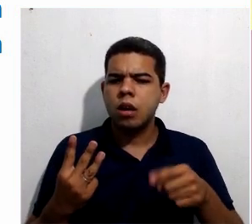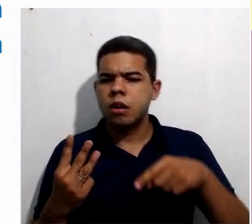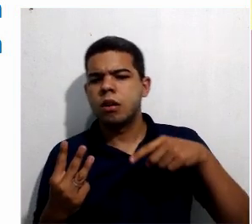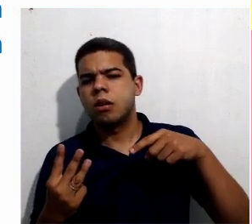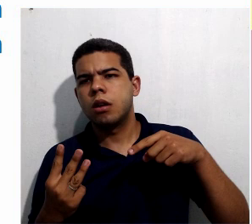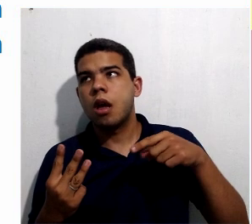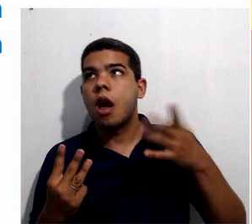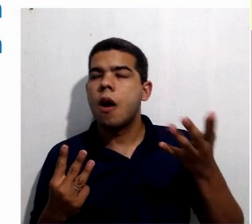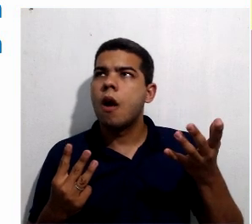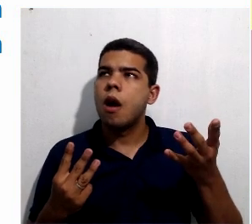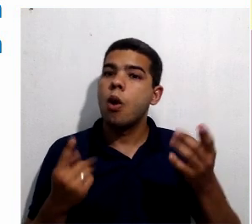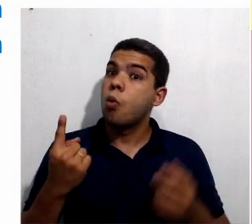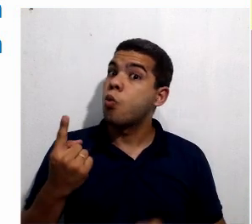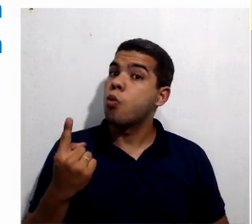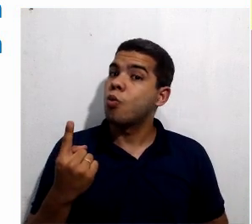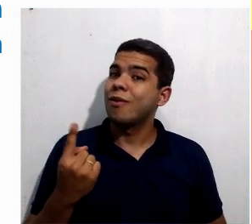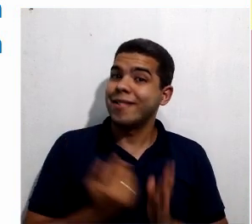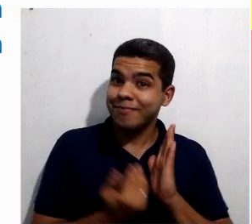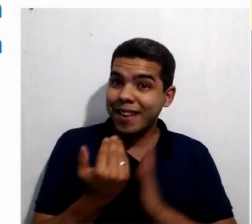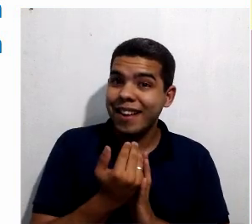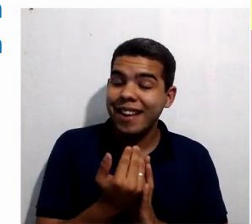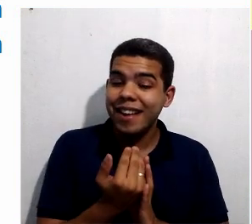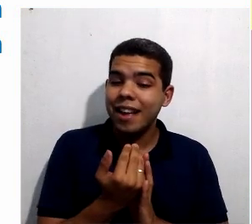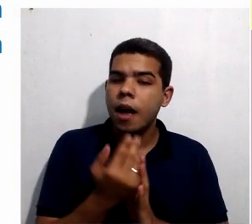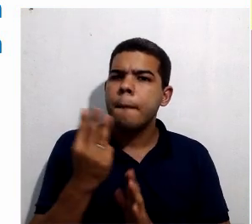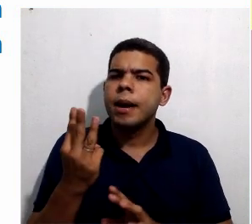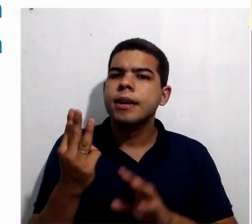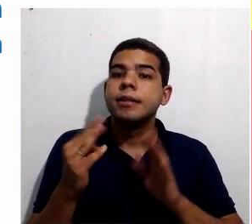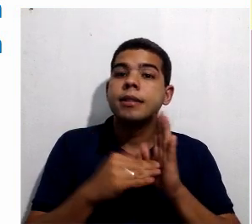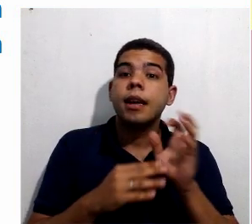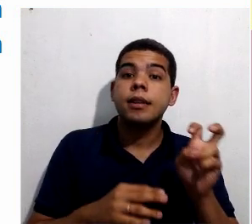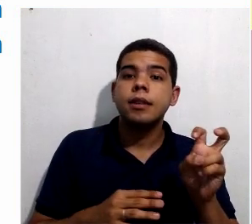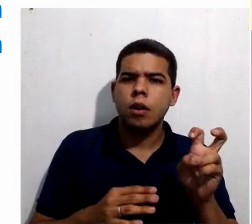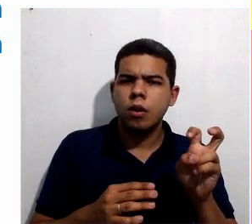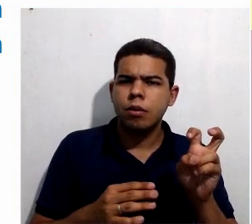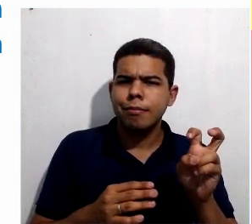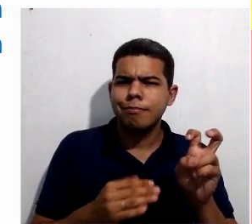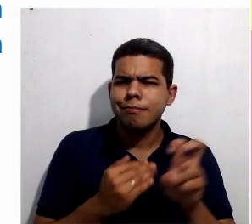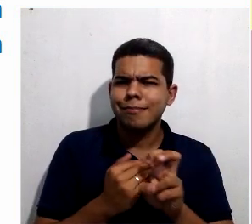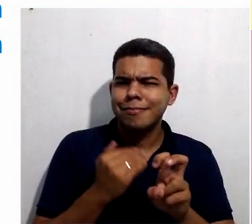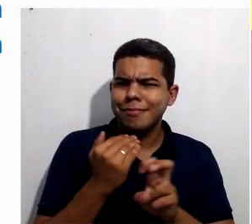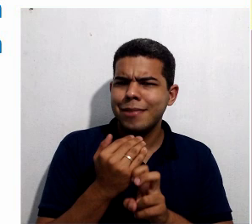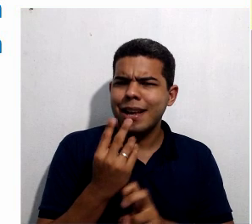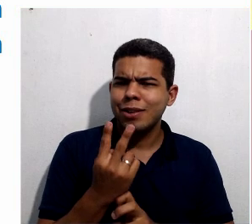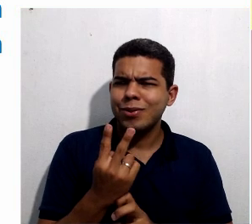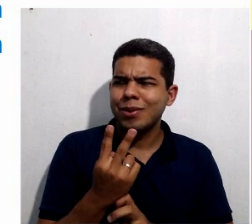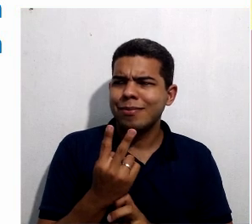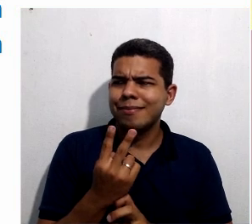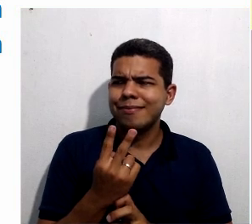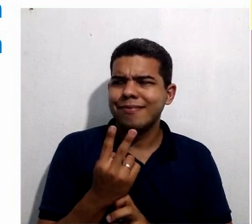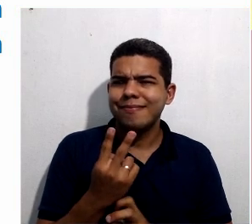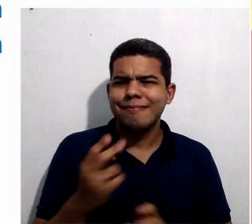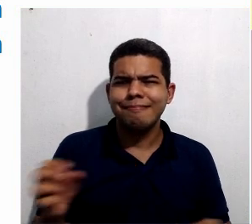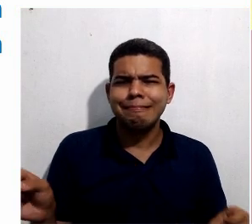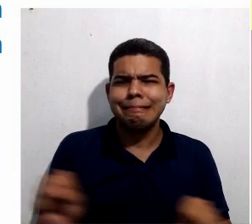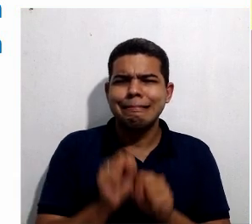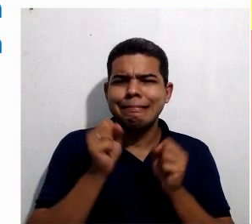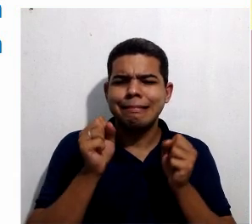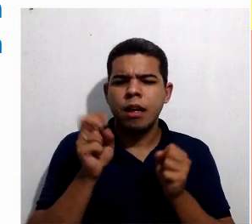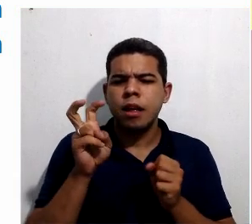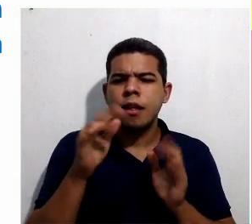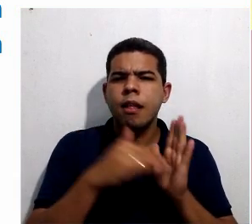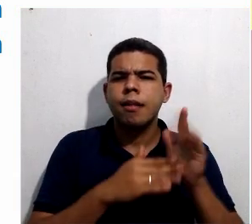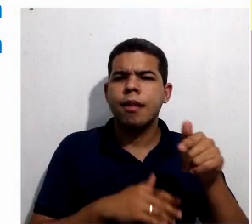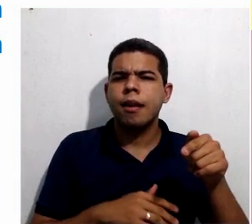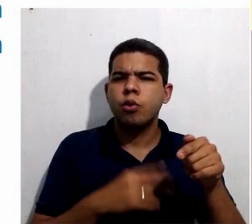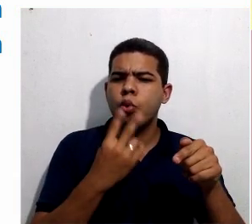para 3, então você poderia pensar, aumentou 1. Tá, de 3 foi para 5, aumentou 2. Sim, como é que fica? Aí de 5